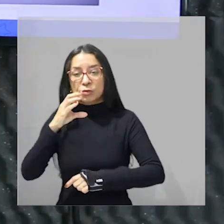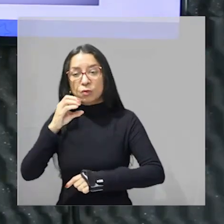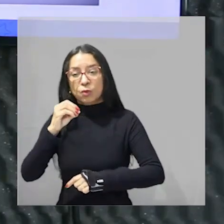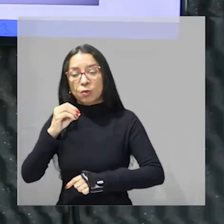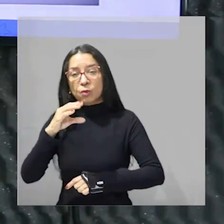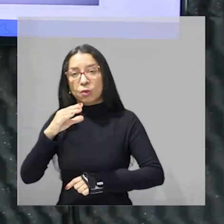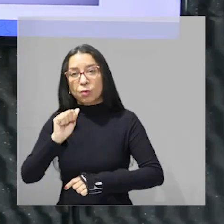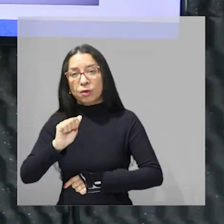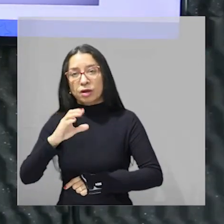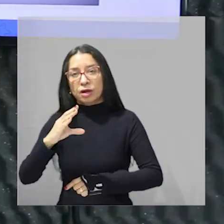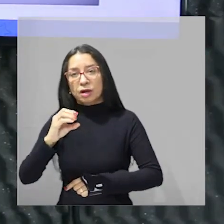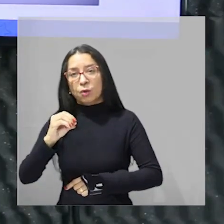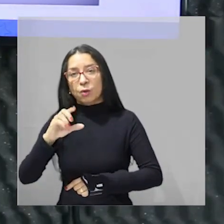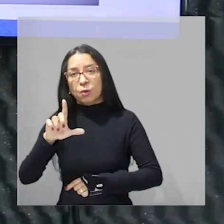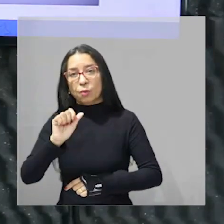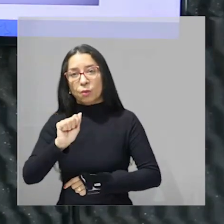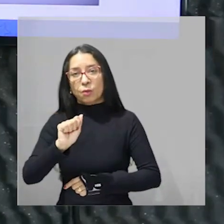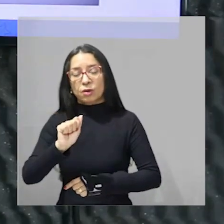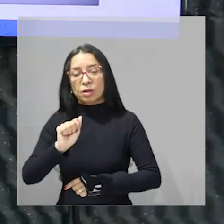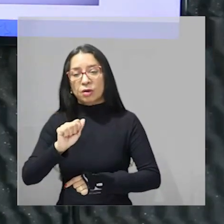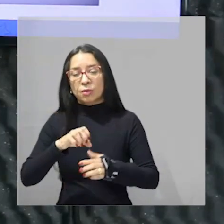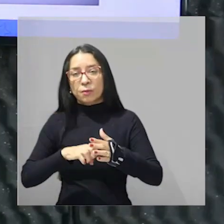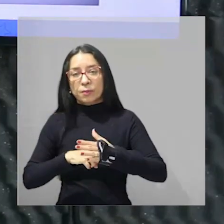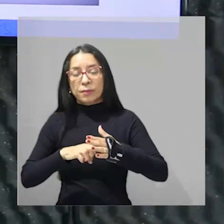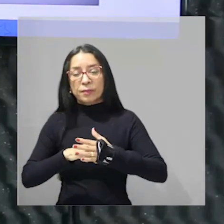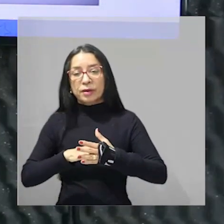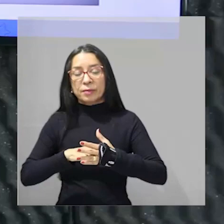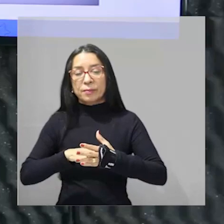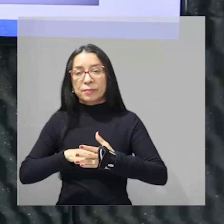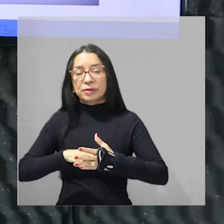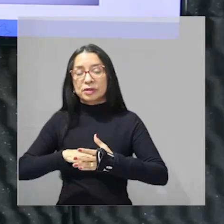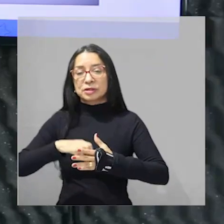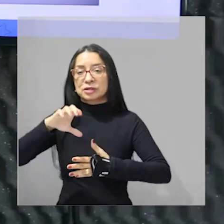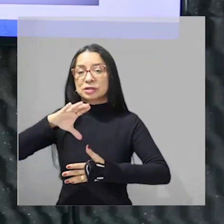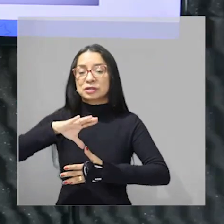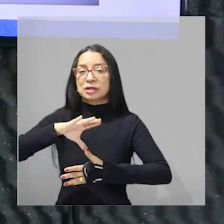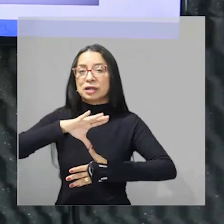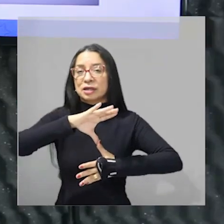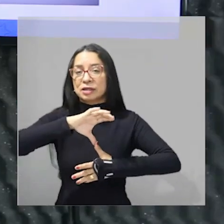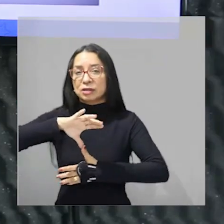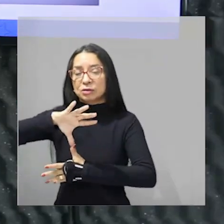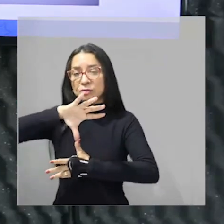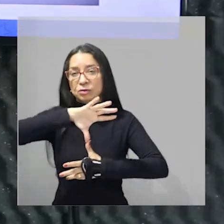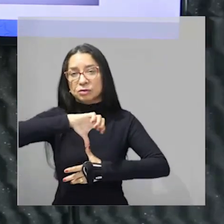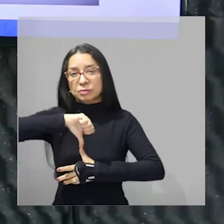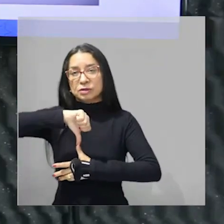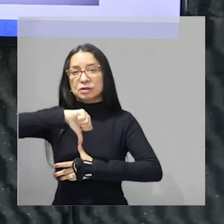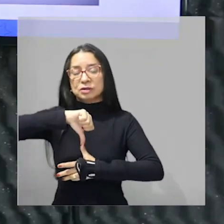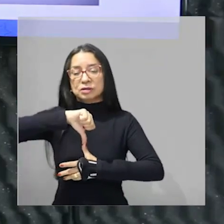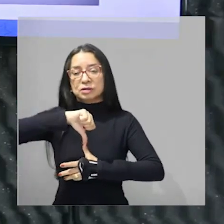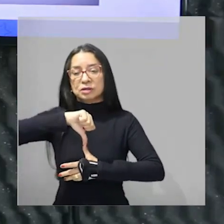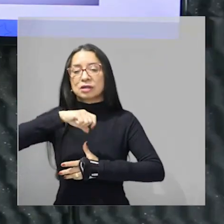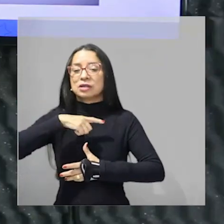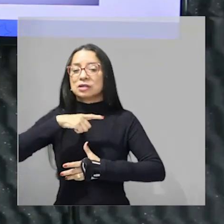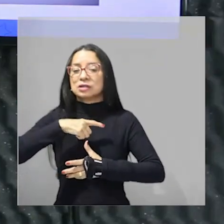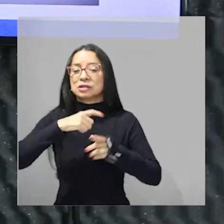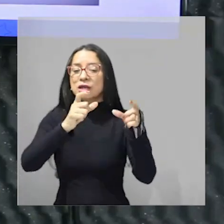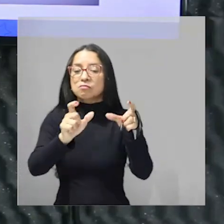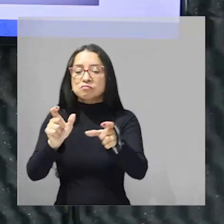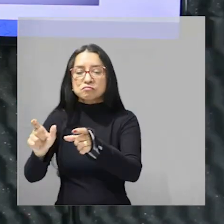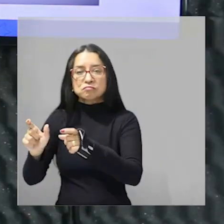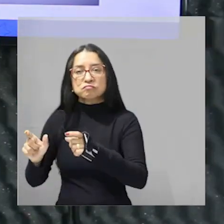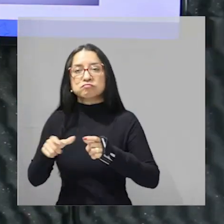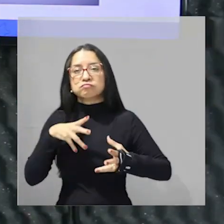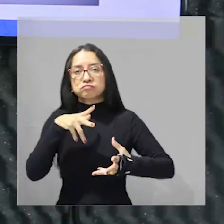exemplo, norte-americana, onde ali se situa a sua matriz, tá certo? Mas você vai ter filiais espalhadas pelo mundo todo. Por que o